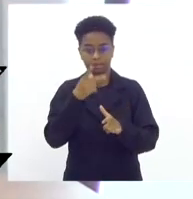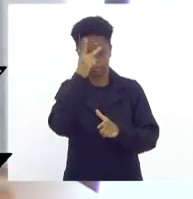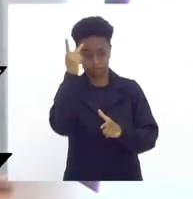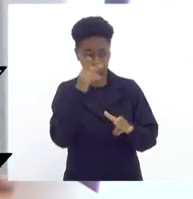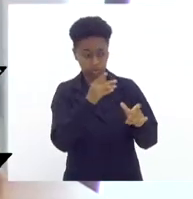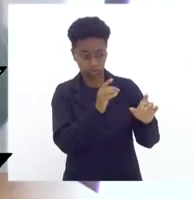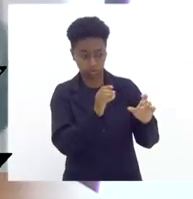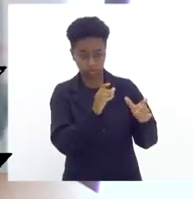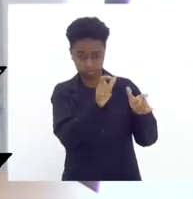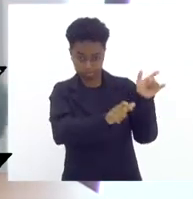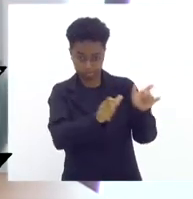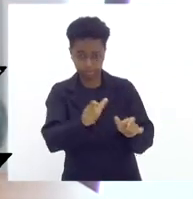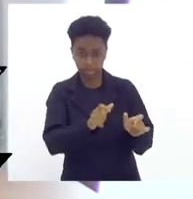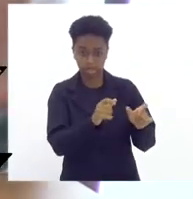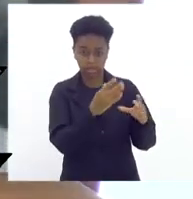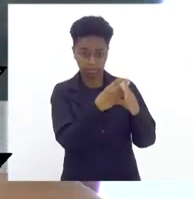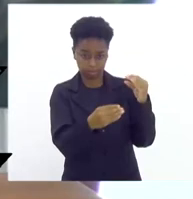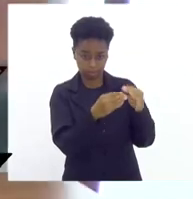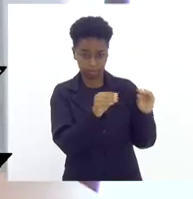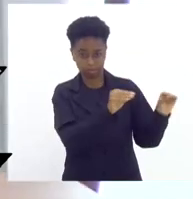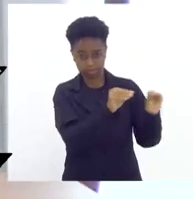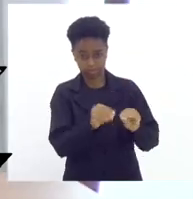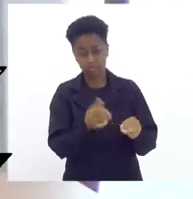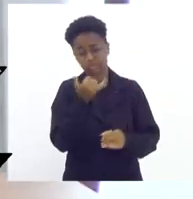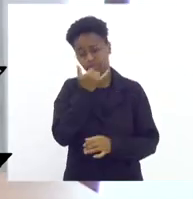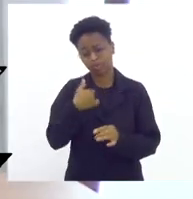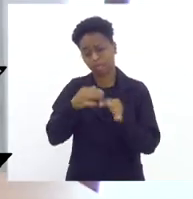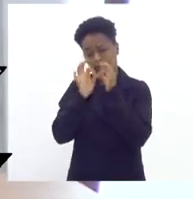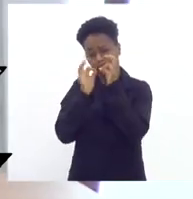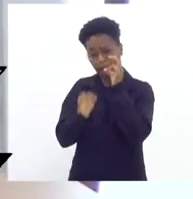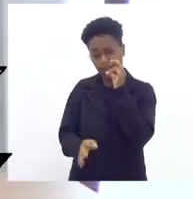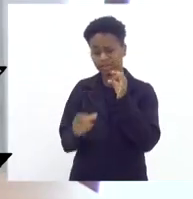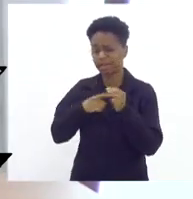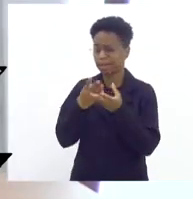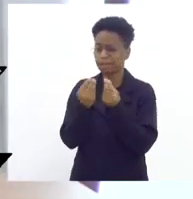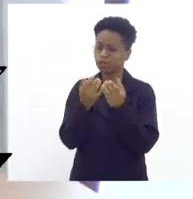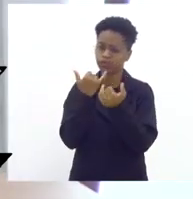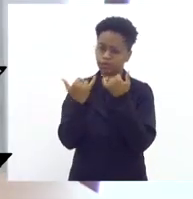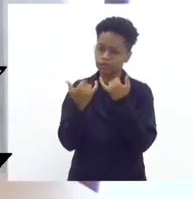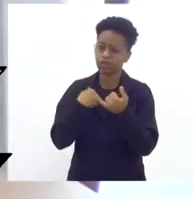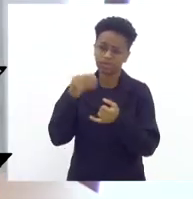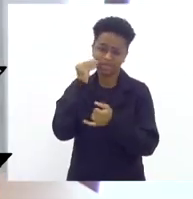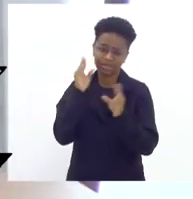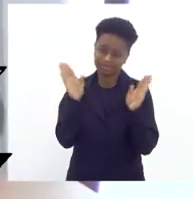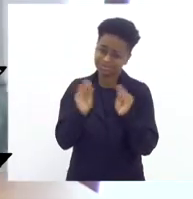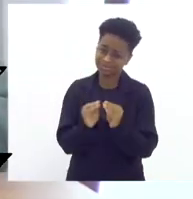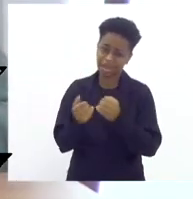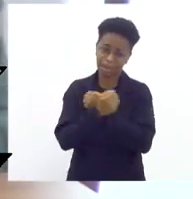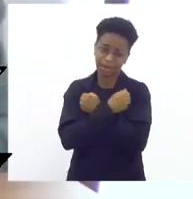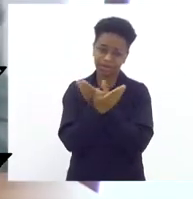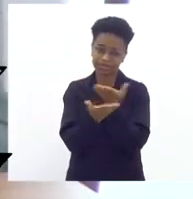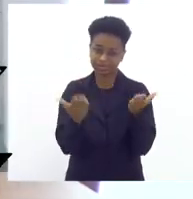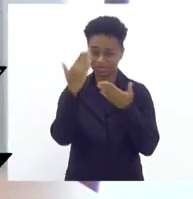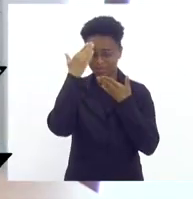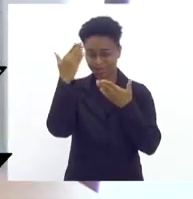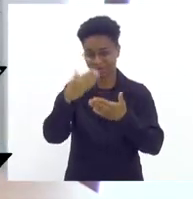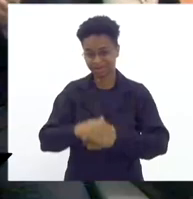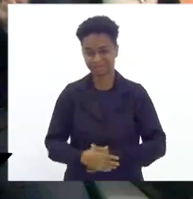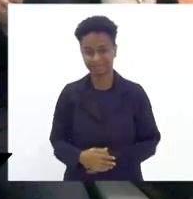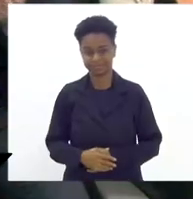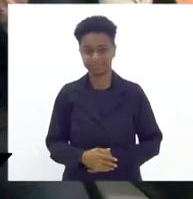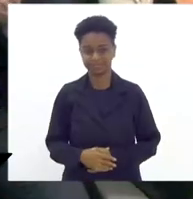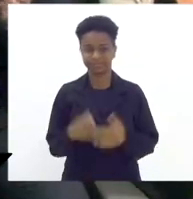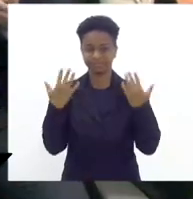para prestar sua assistência desculpa eu falo demais é muita informação procurei sintetizar um abraço a todos muito obrigado